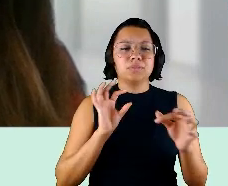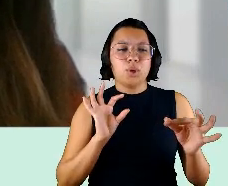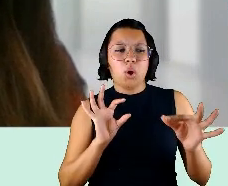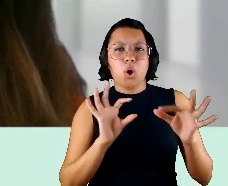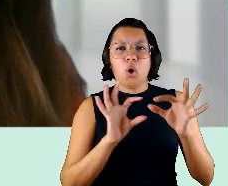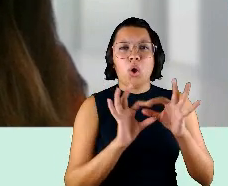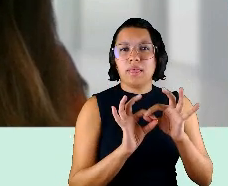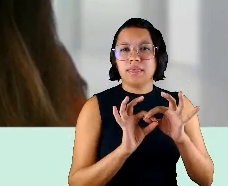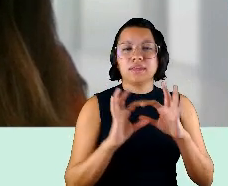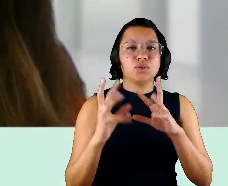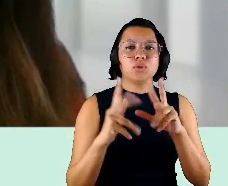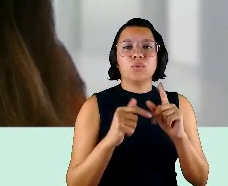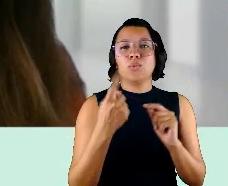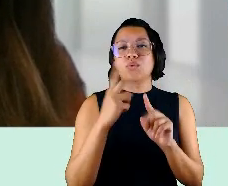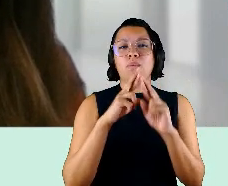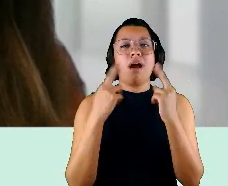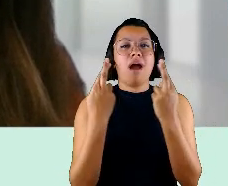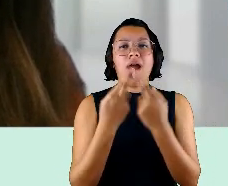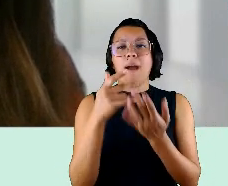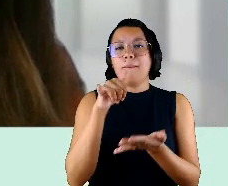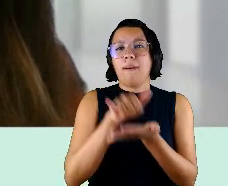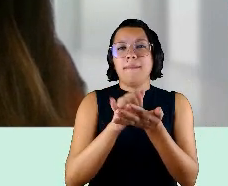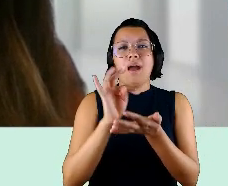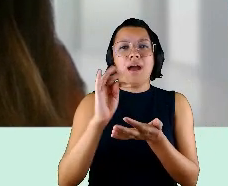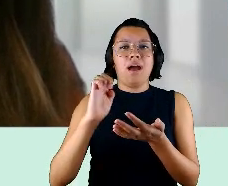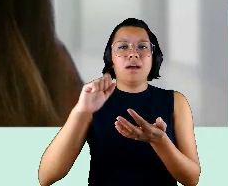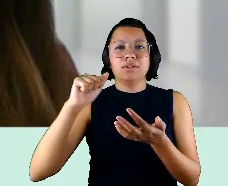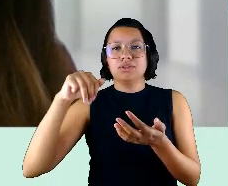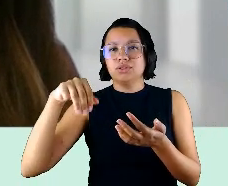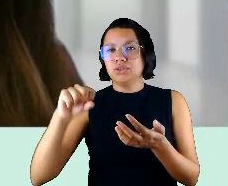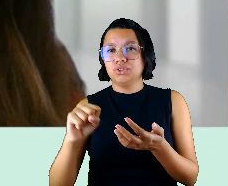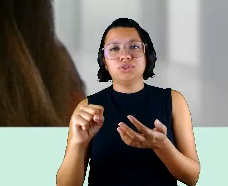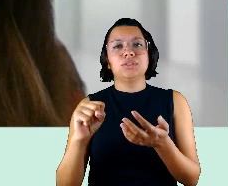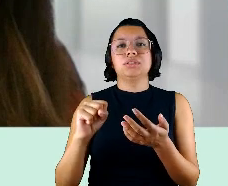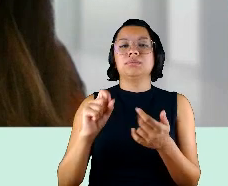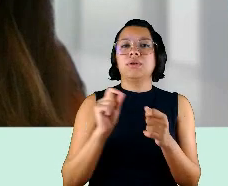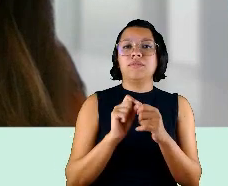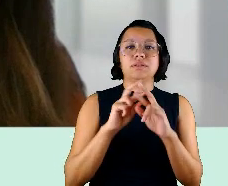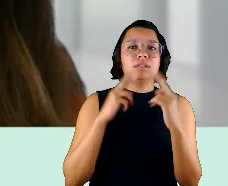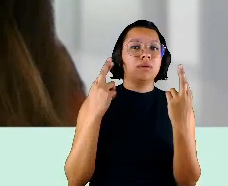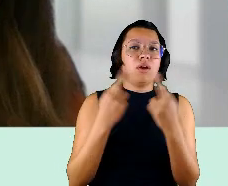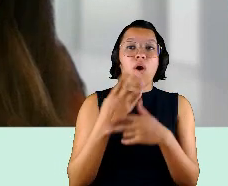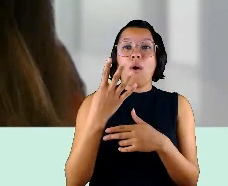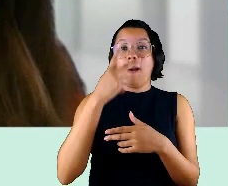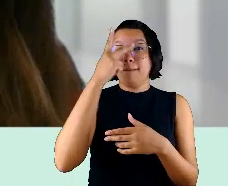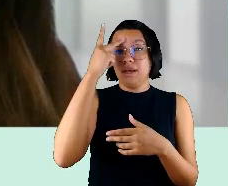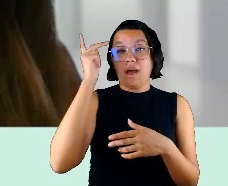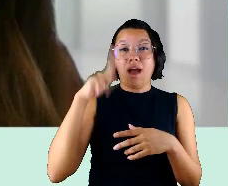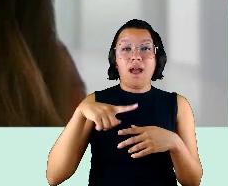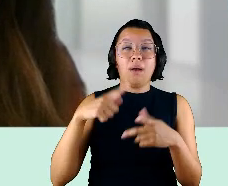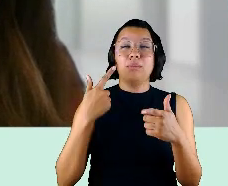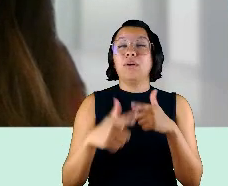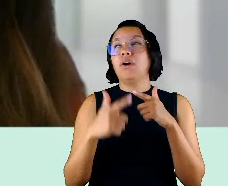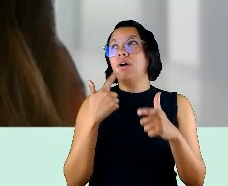conectar todos numa reunião pelo Teams, né? Para fazer uma reunião com 3 ou 4 pessoas era um